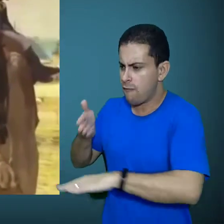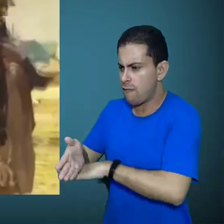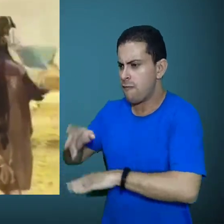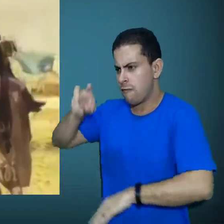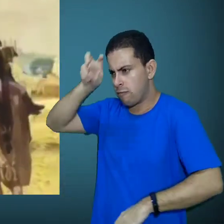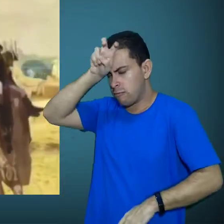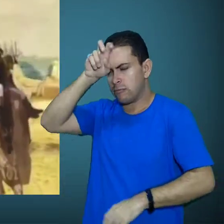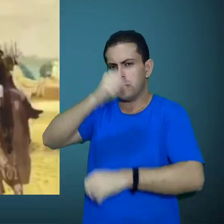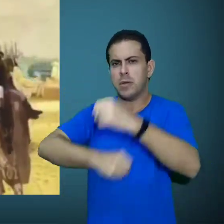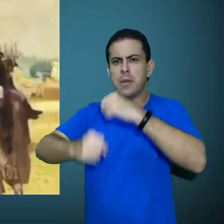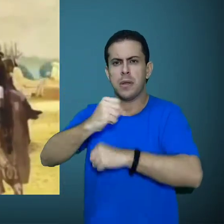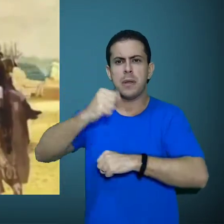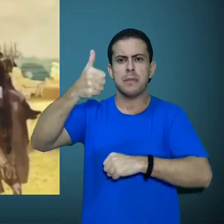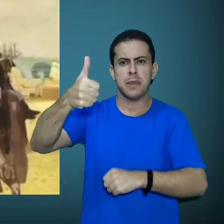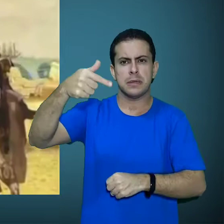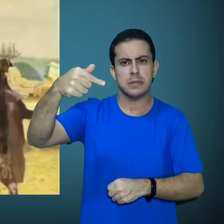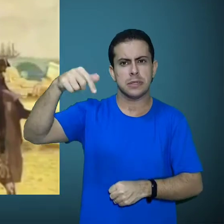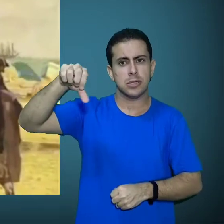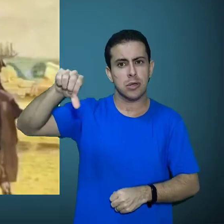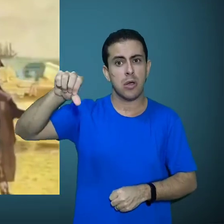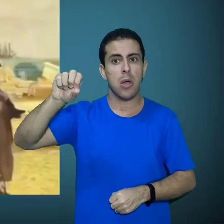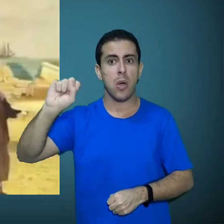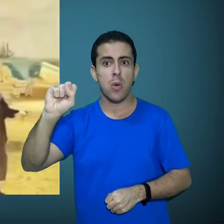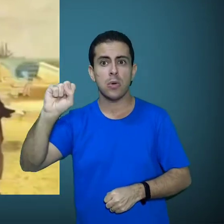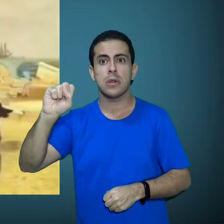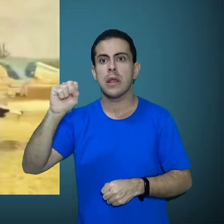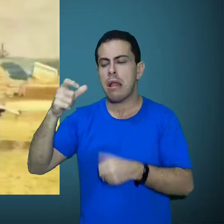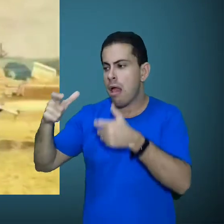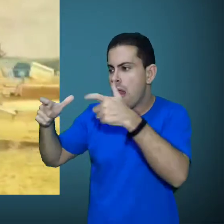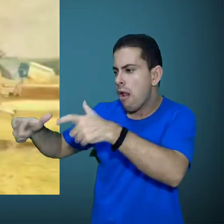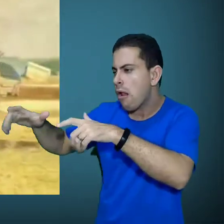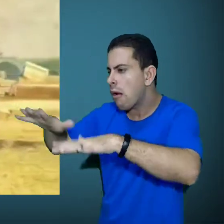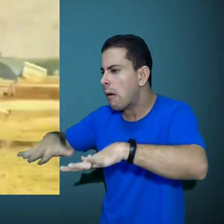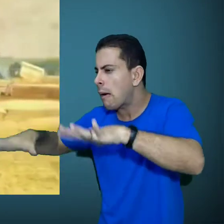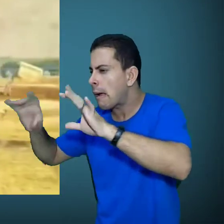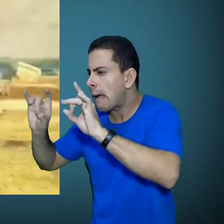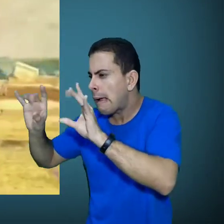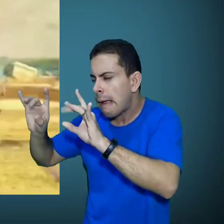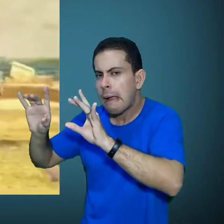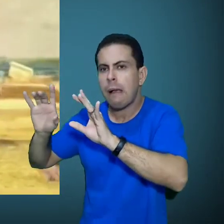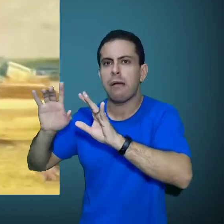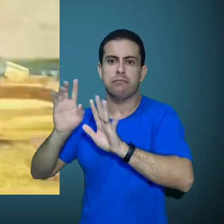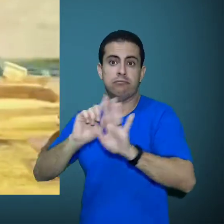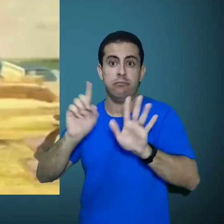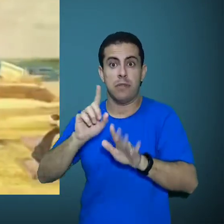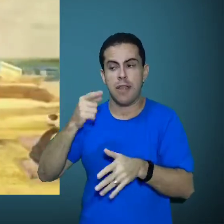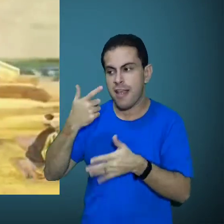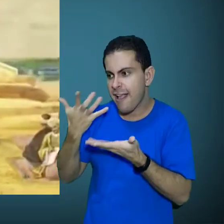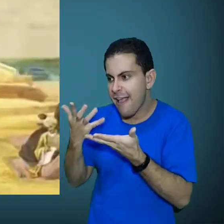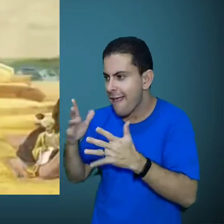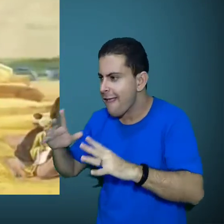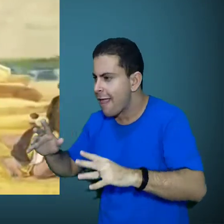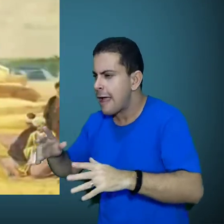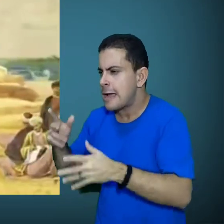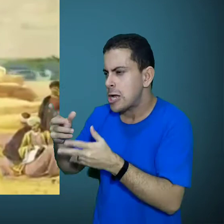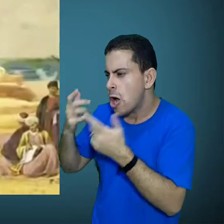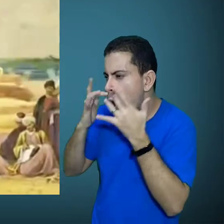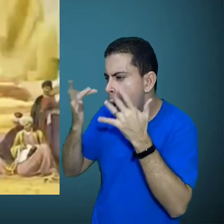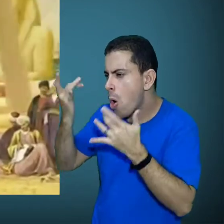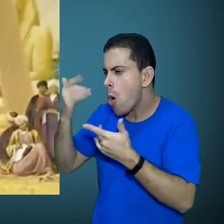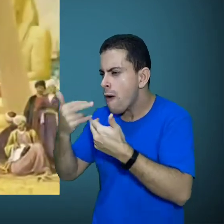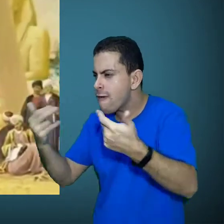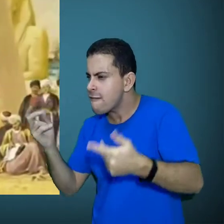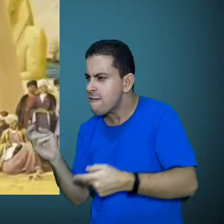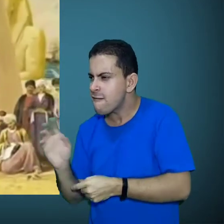desembarcou no Egito em 1798. Ele não estava interessado somente na localização estratégica do Egito, mas também nos tesouros que ali